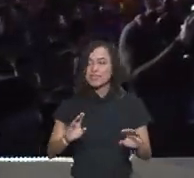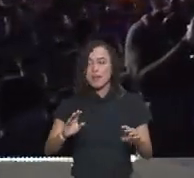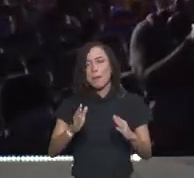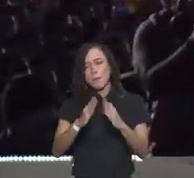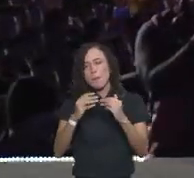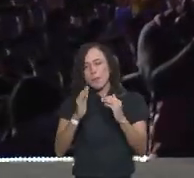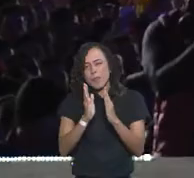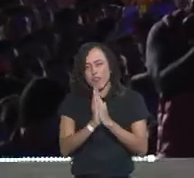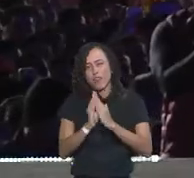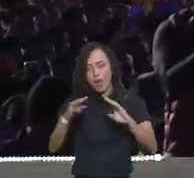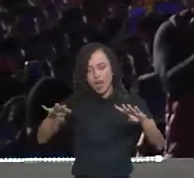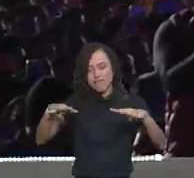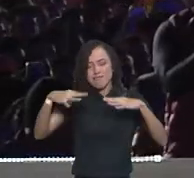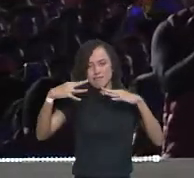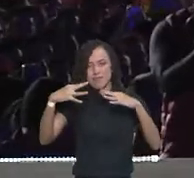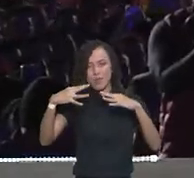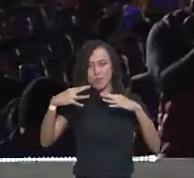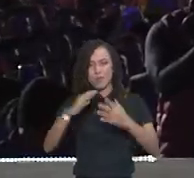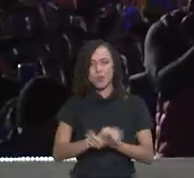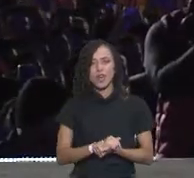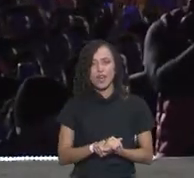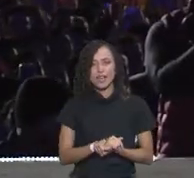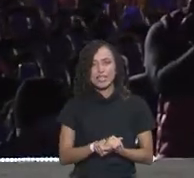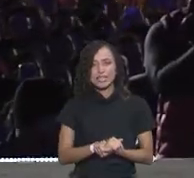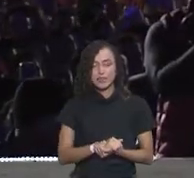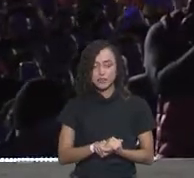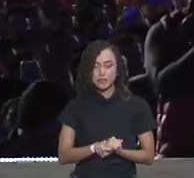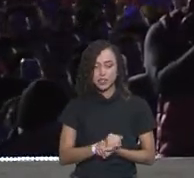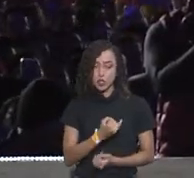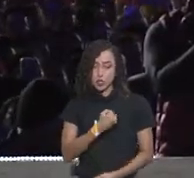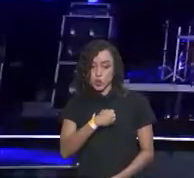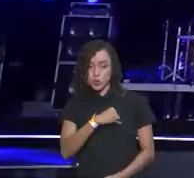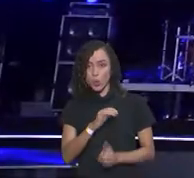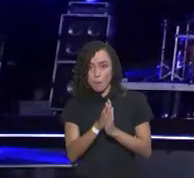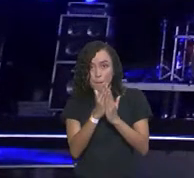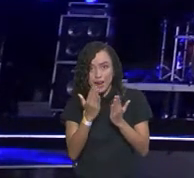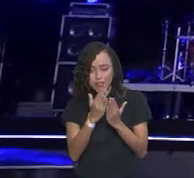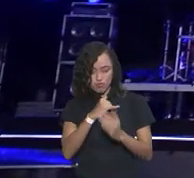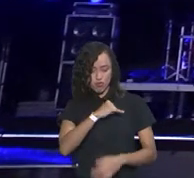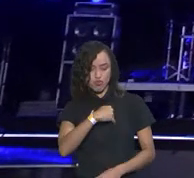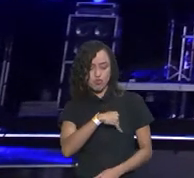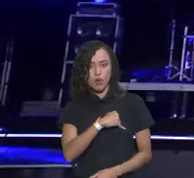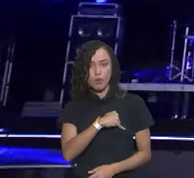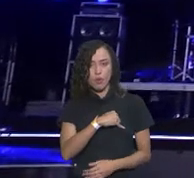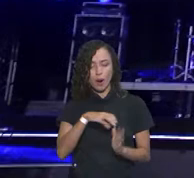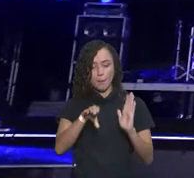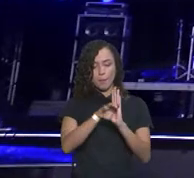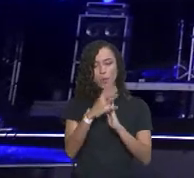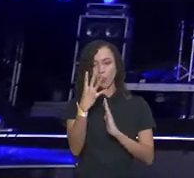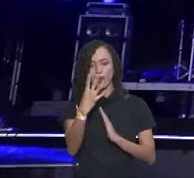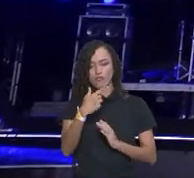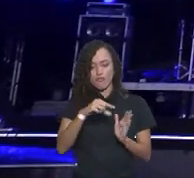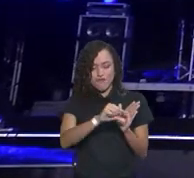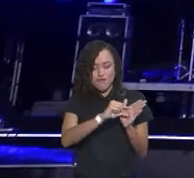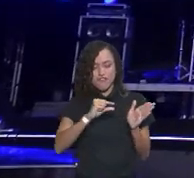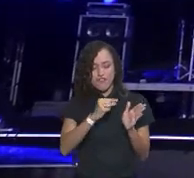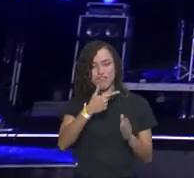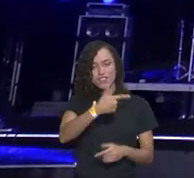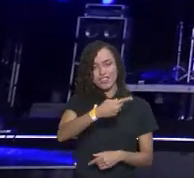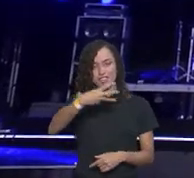atenção porque Como disse Jesus em João Capítulo 4 Versículo de número 23